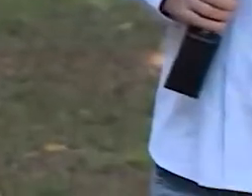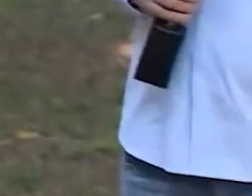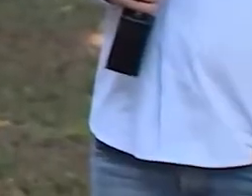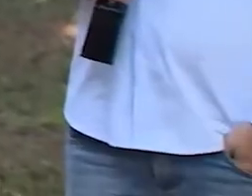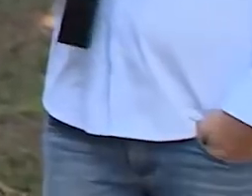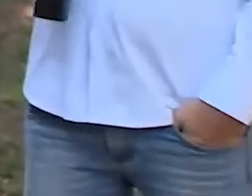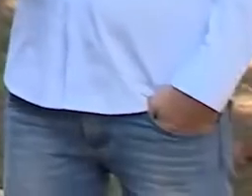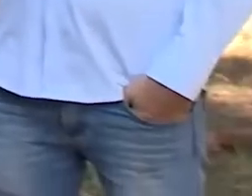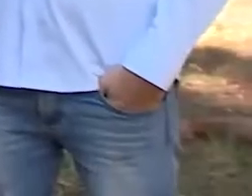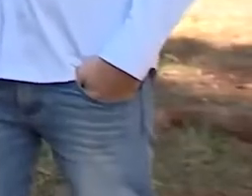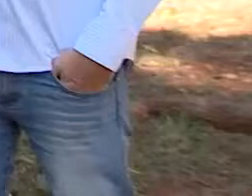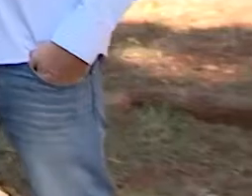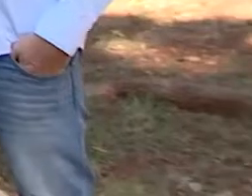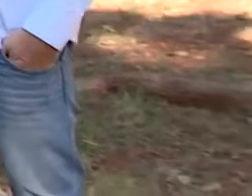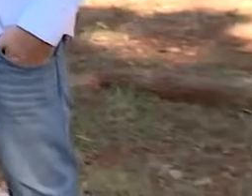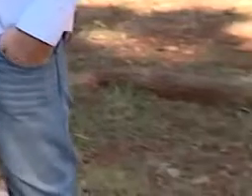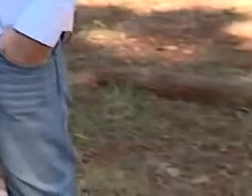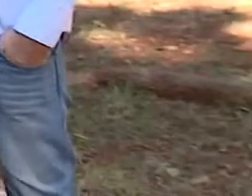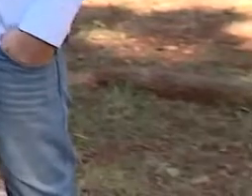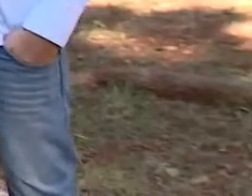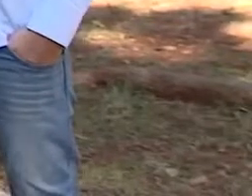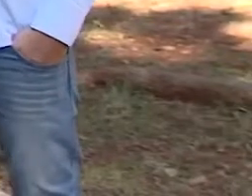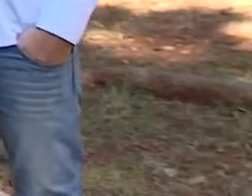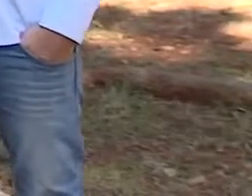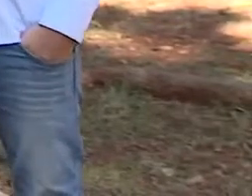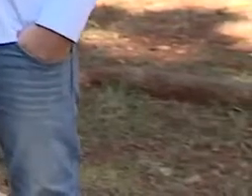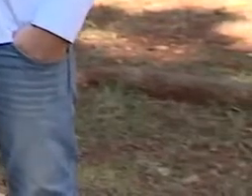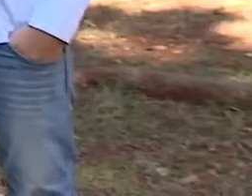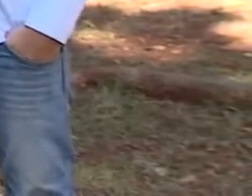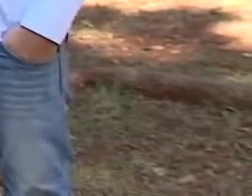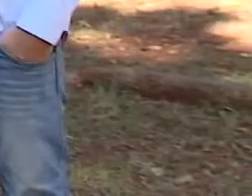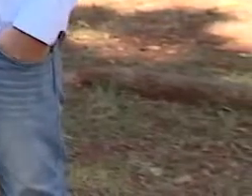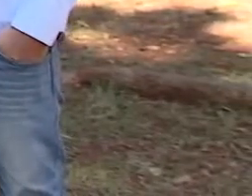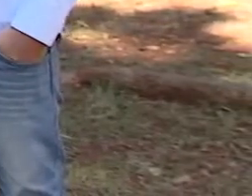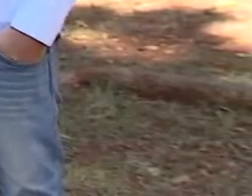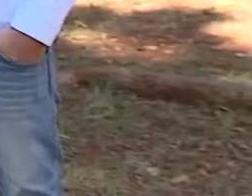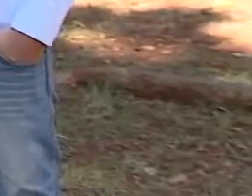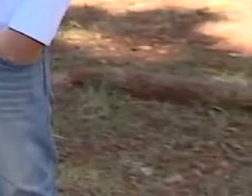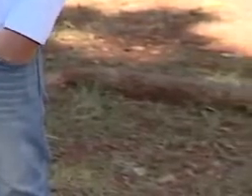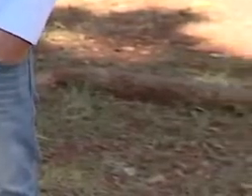da logosofia. Boa tarde para você, Guilherme. Boa tarde. Bom,